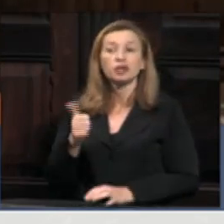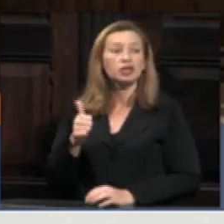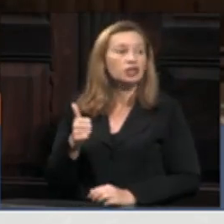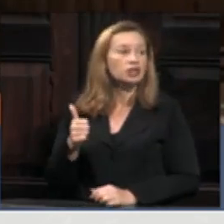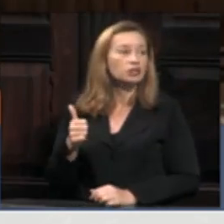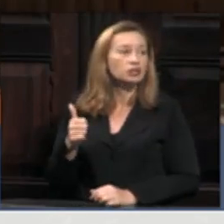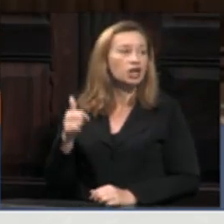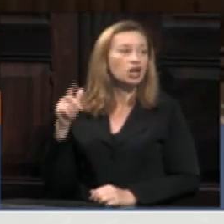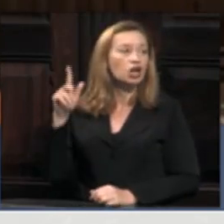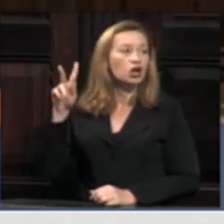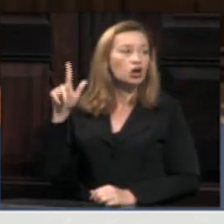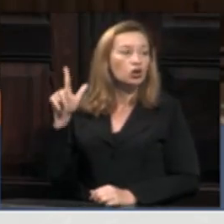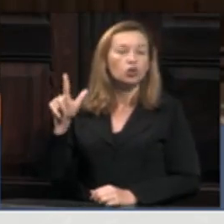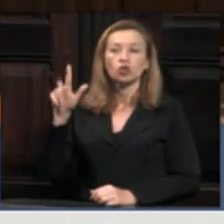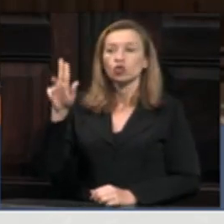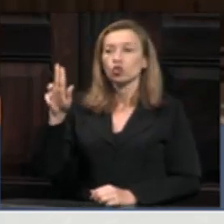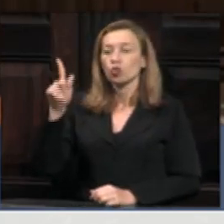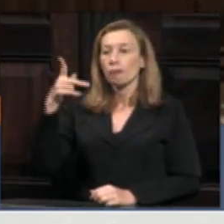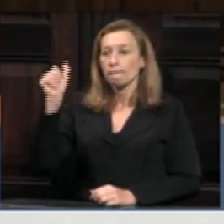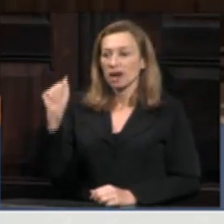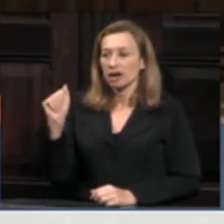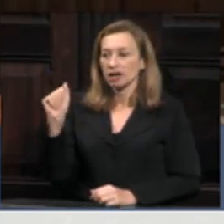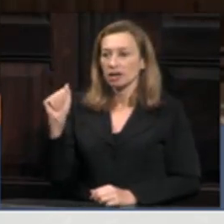lupa no